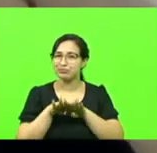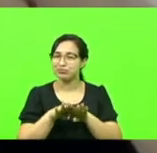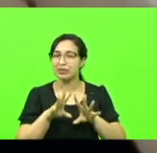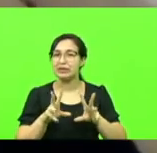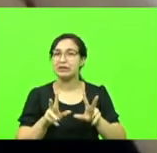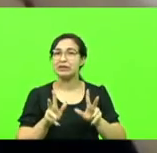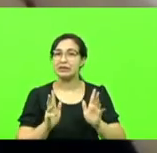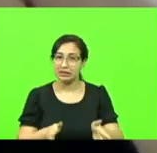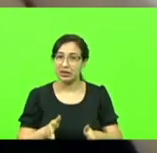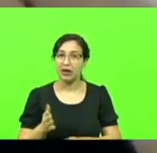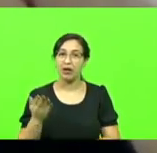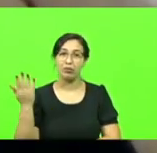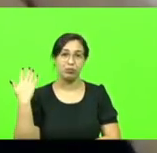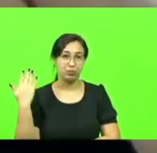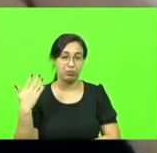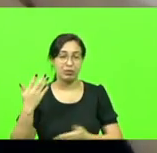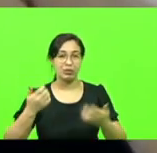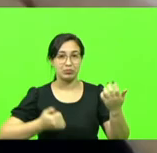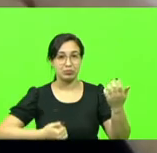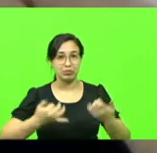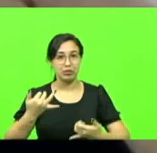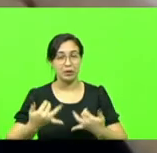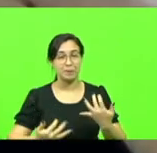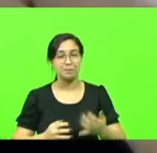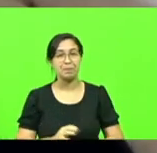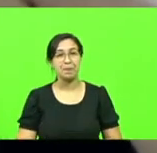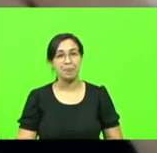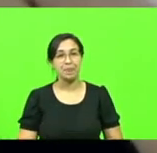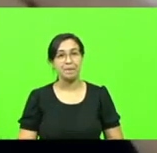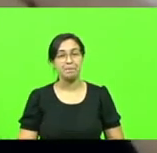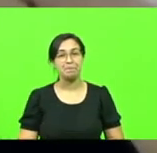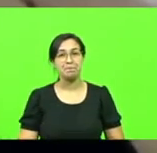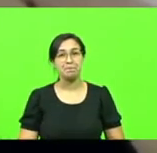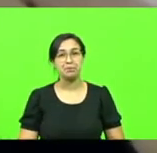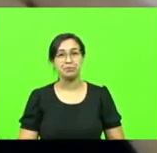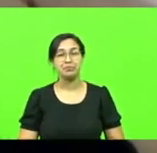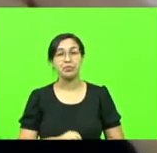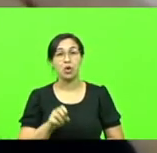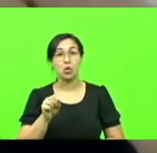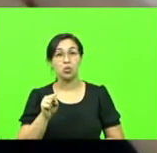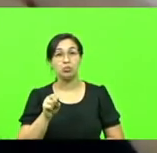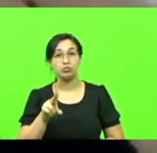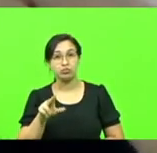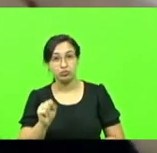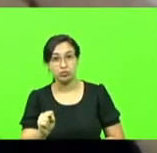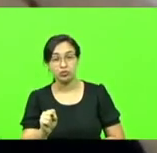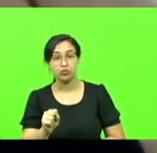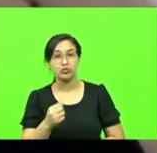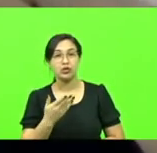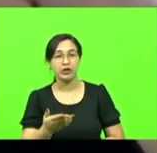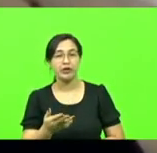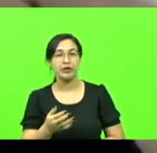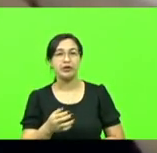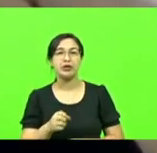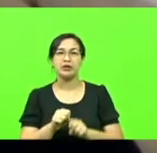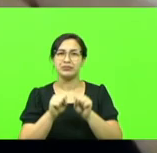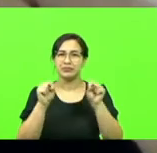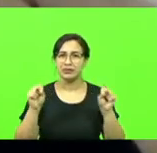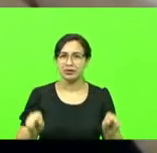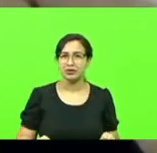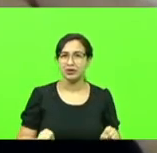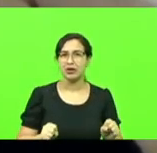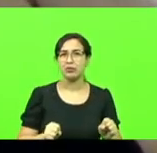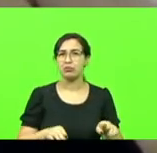né? Eu queria lembrar que o SUS, né, realmente foi um pontapé, ele é um sistema de saúde universal, equânime